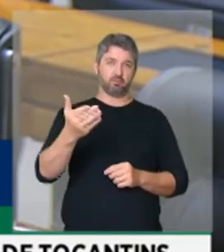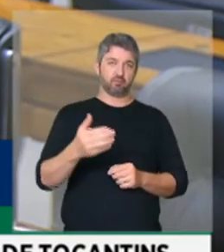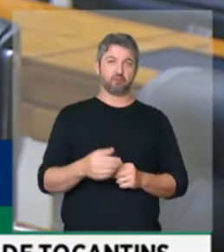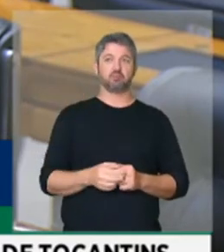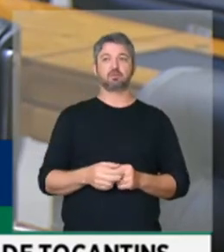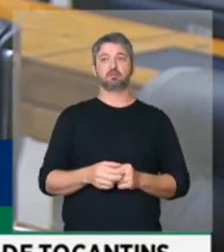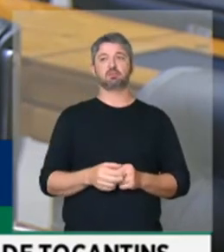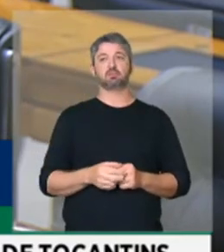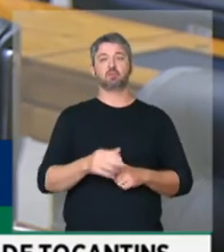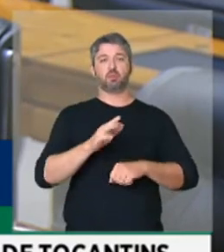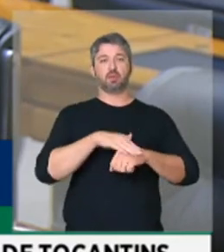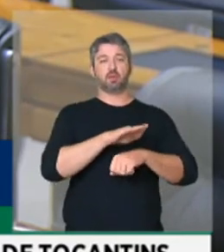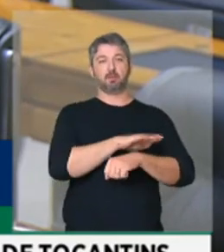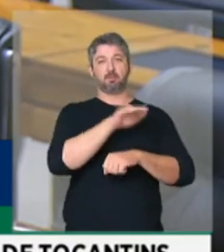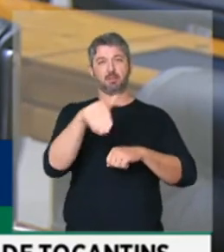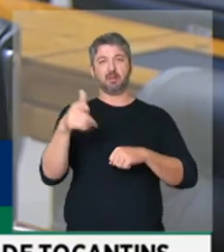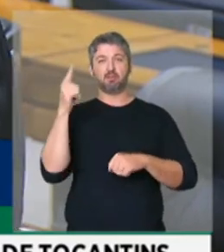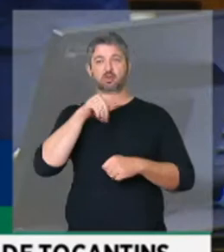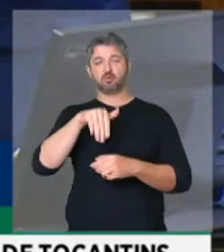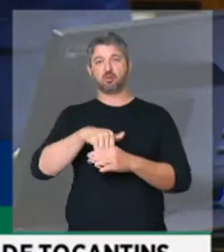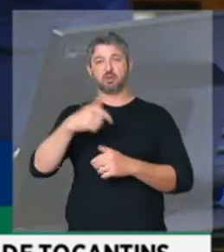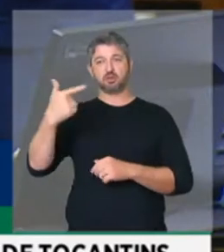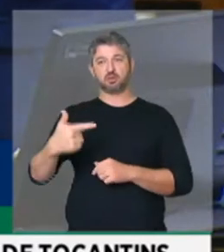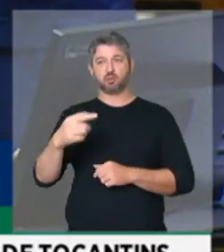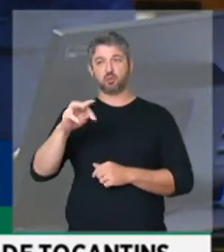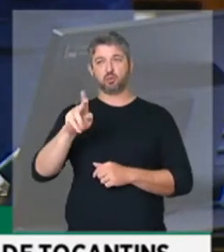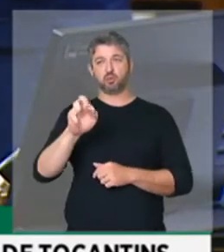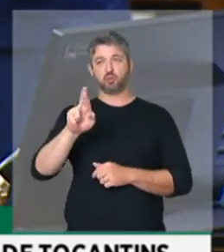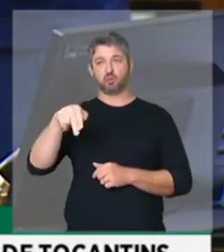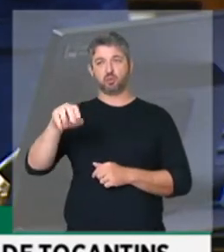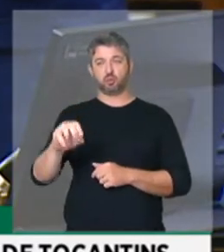de interstício. Agradeço.